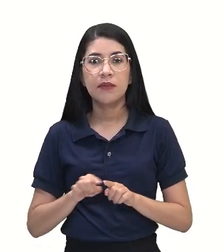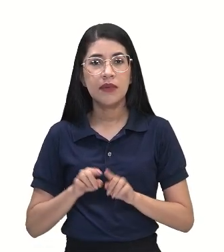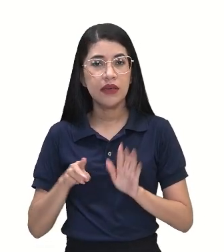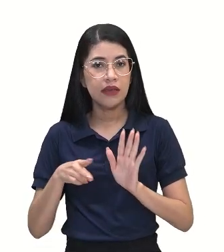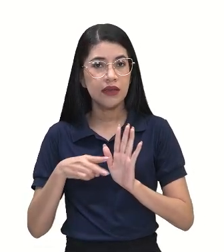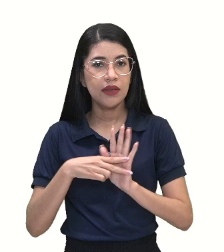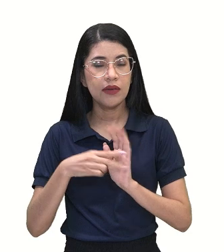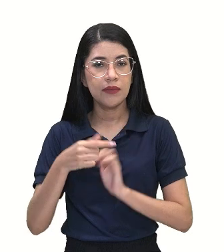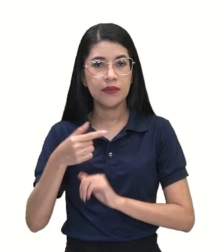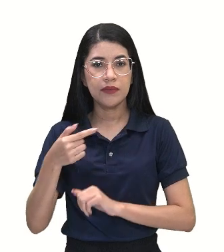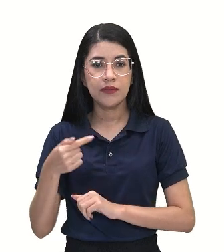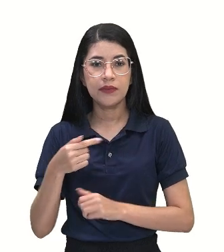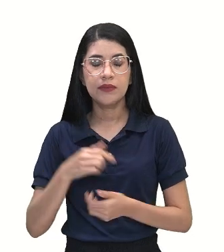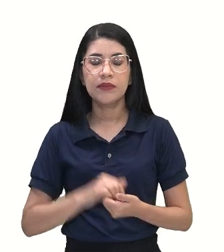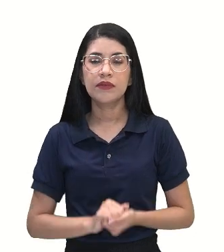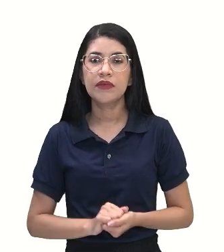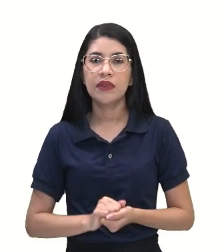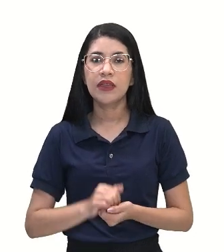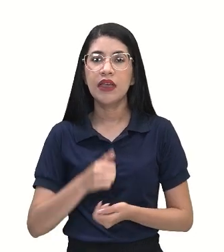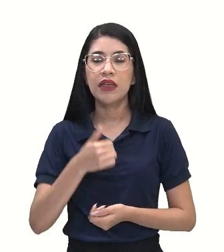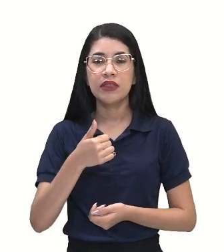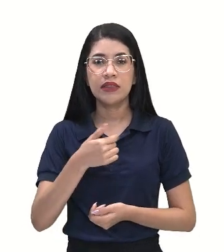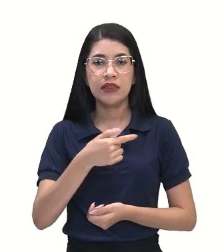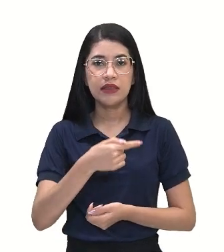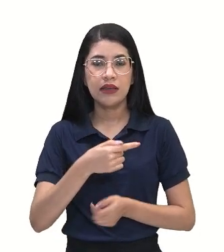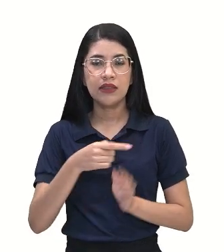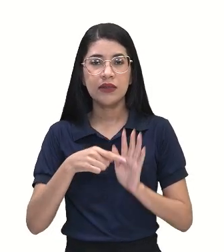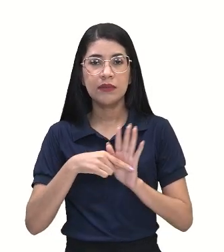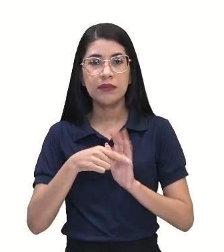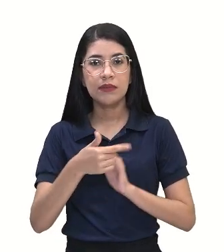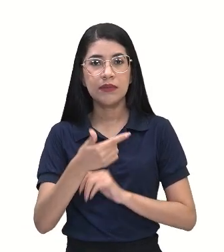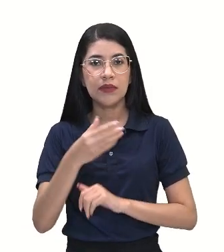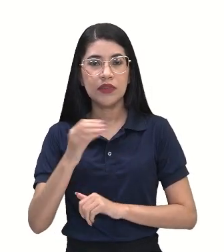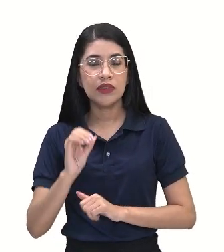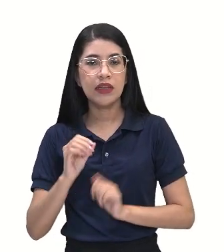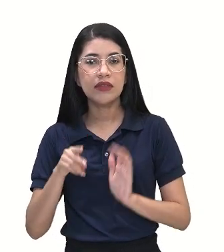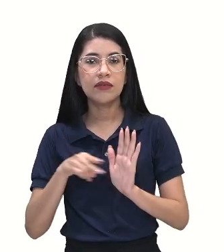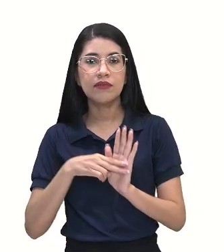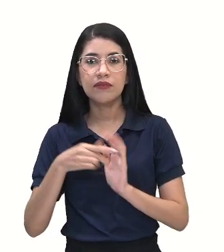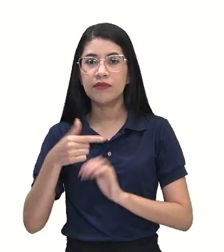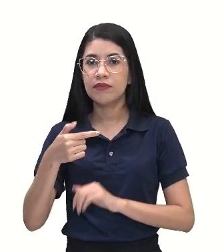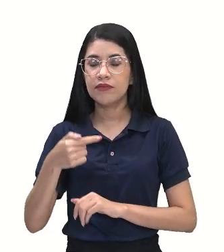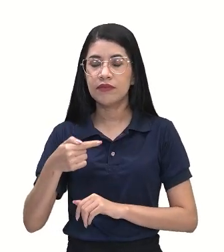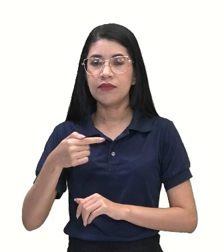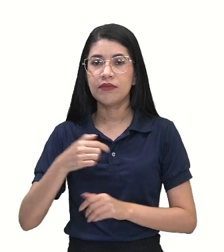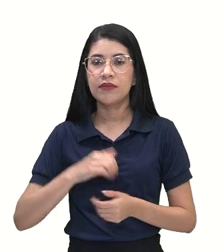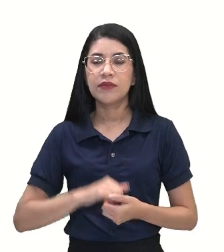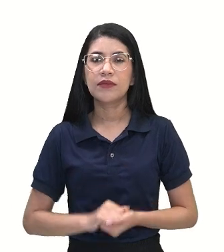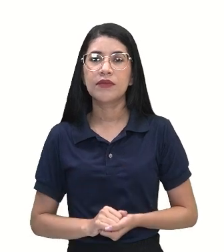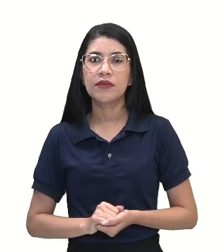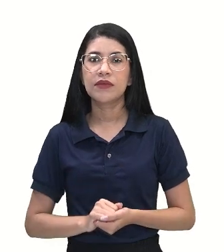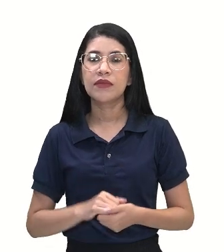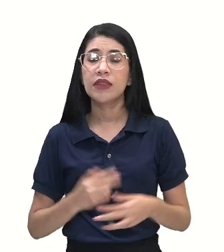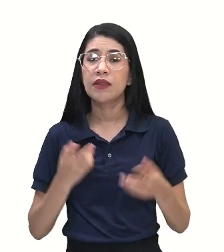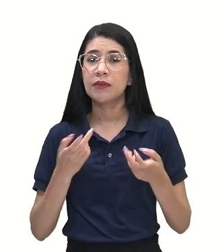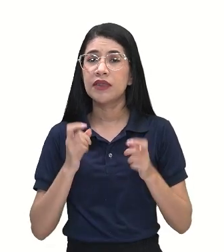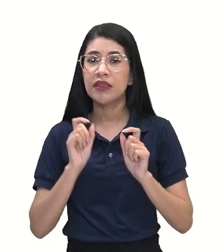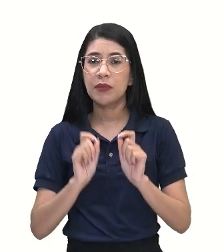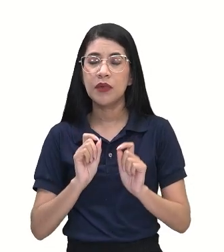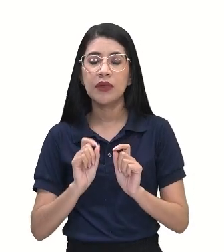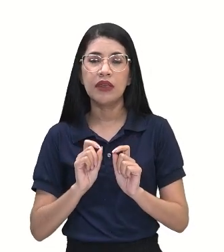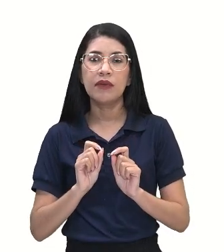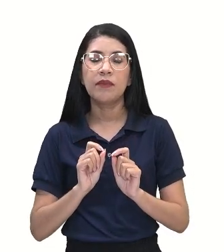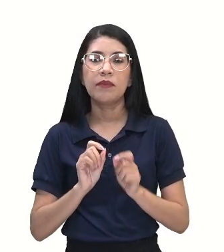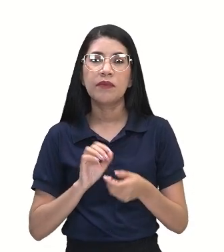também. 17 menos 10 dá 7 também. Ora, com isso eu chego à